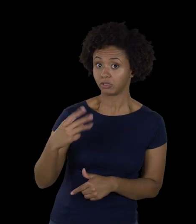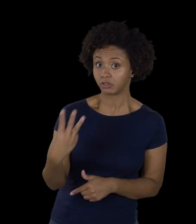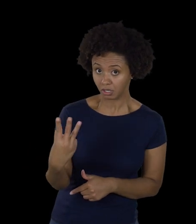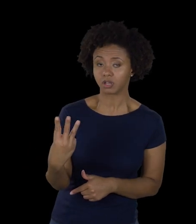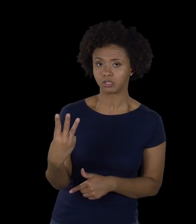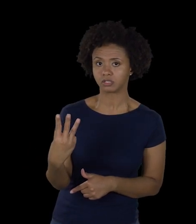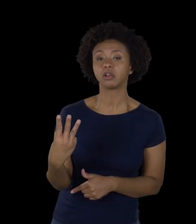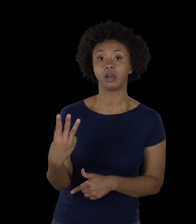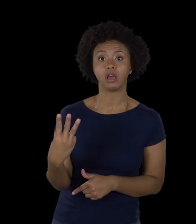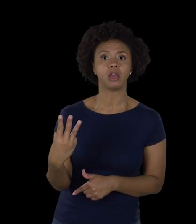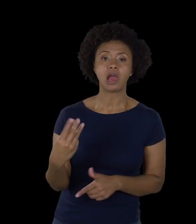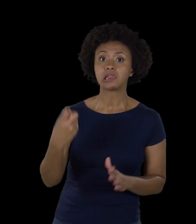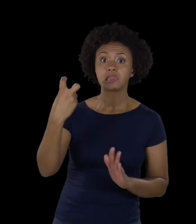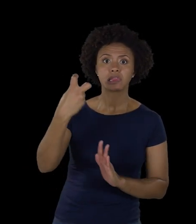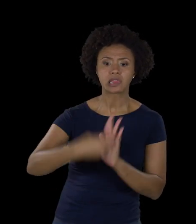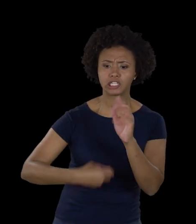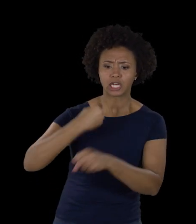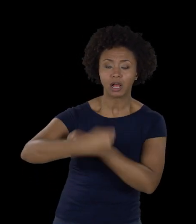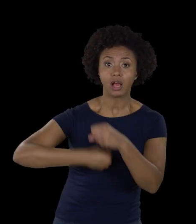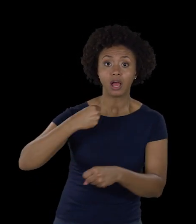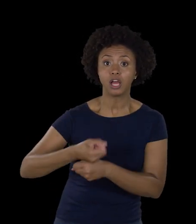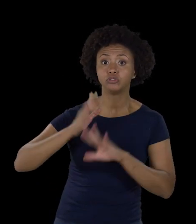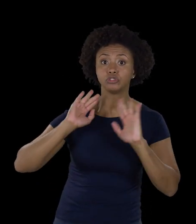taxa de inflação anual estava em